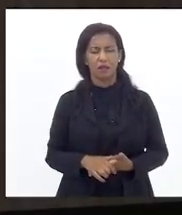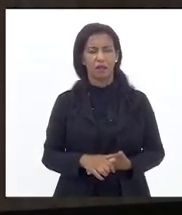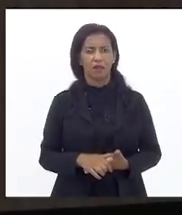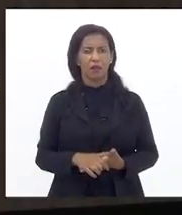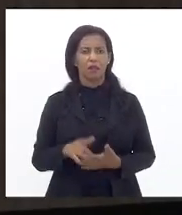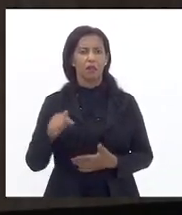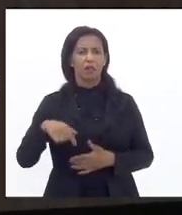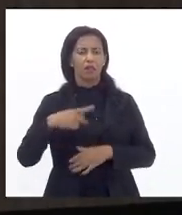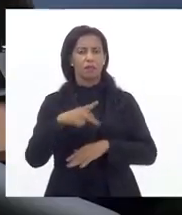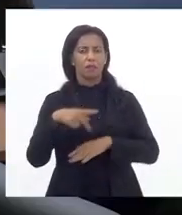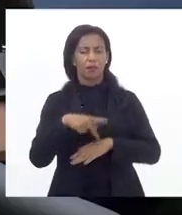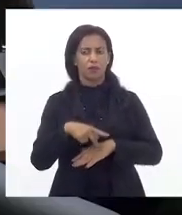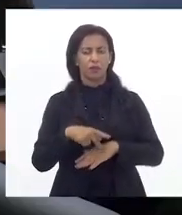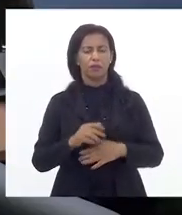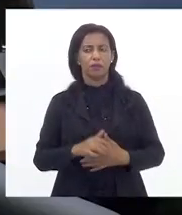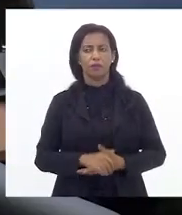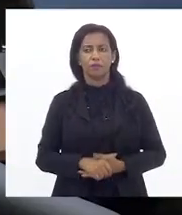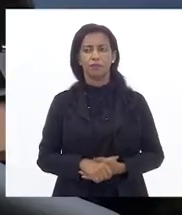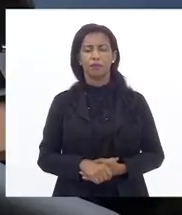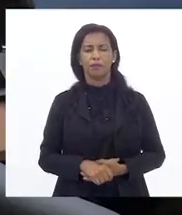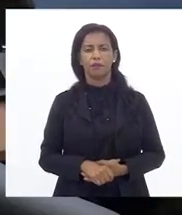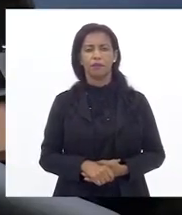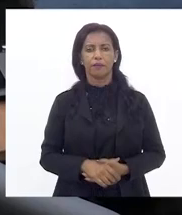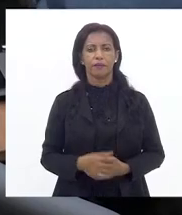é nesse país obrigado